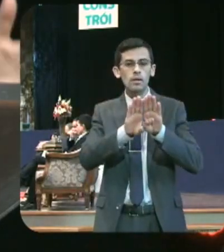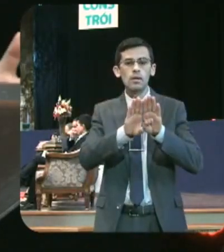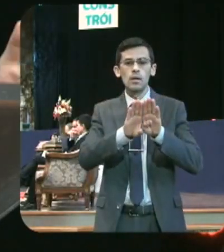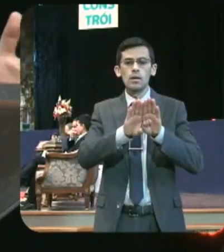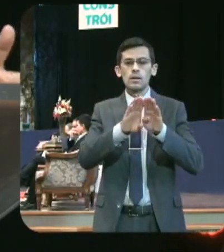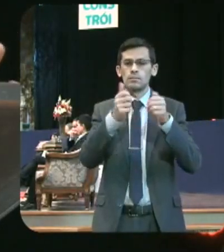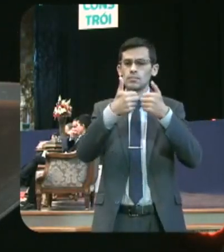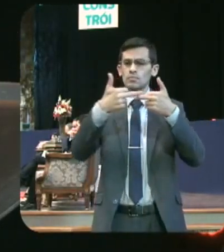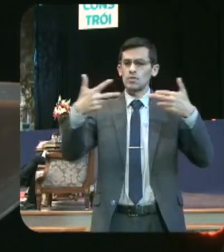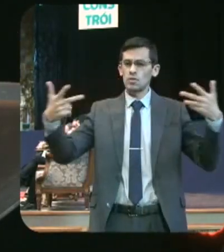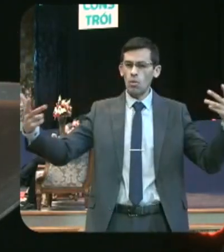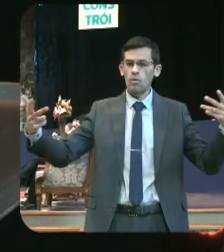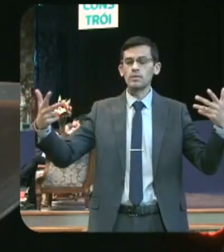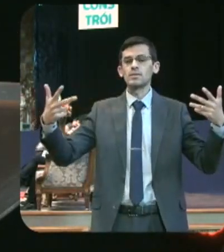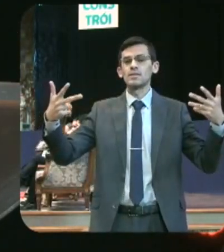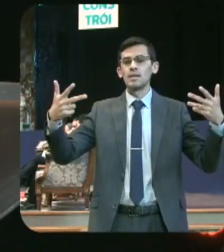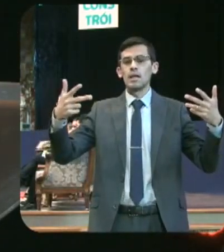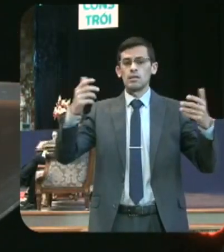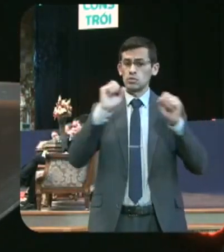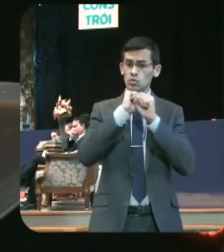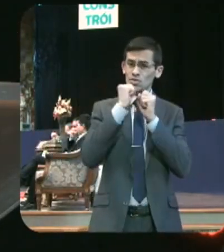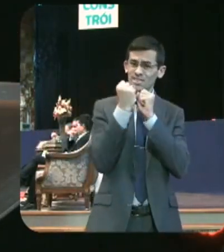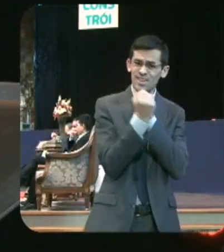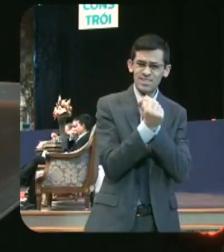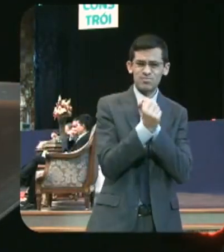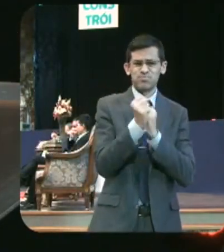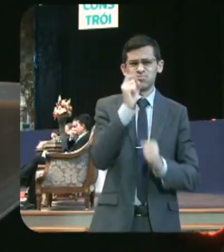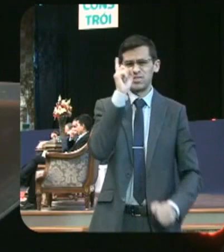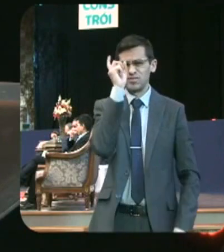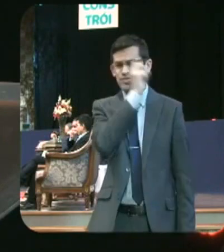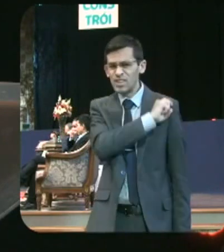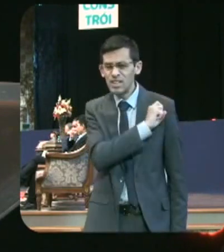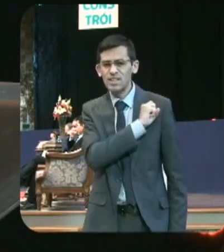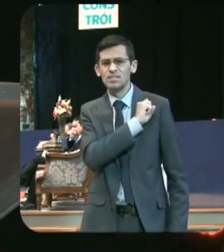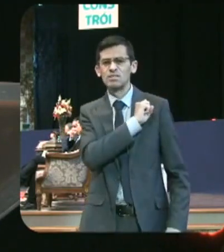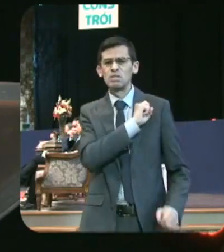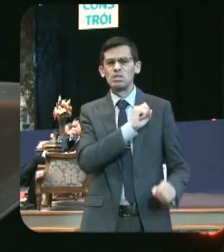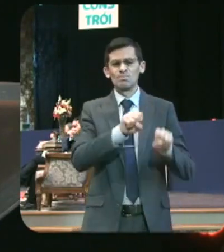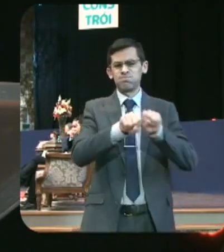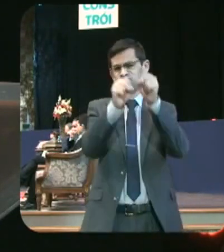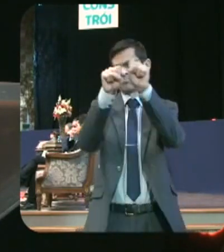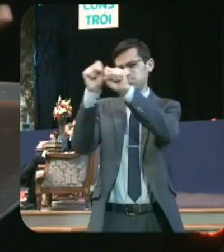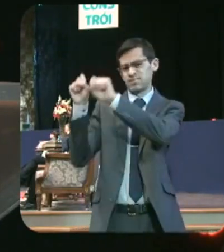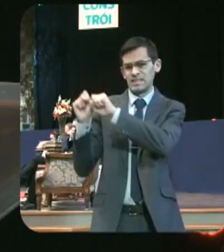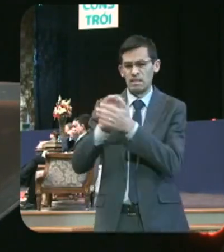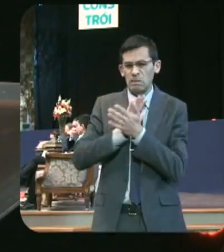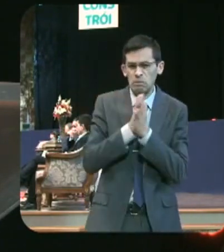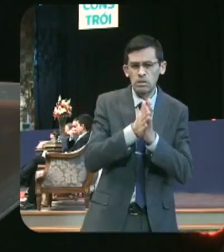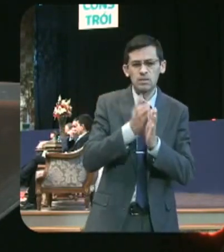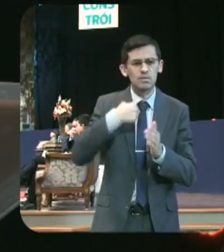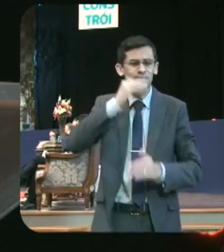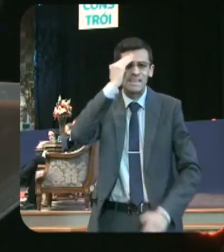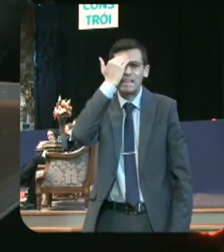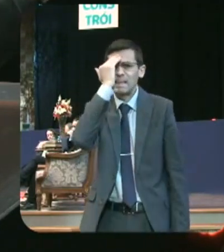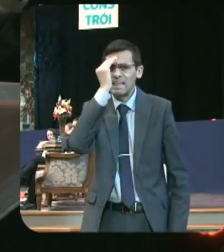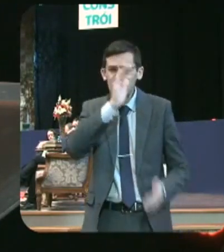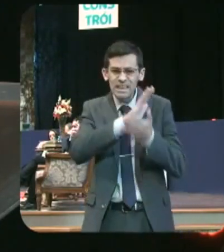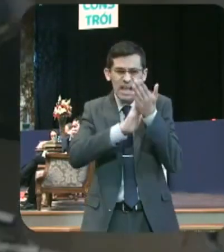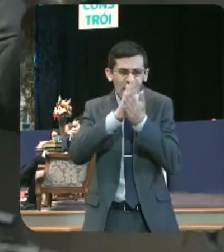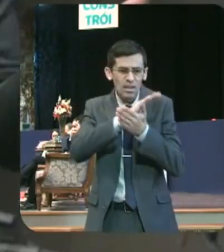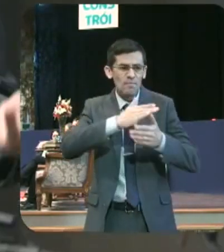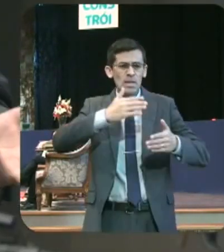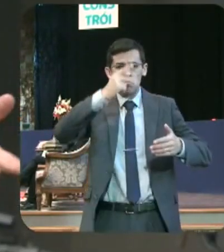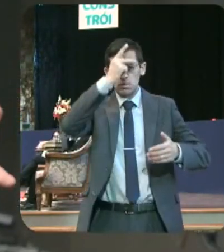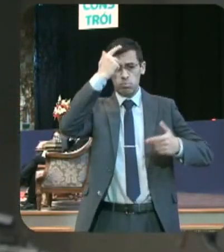as notícias, e falam dessa sociedade estranha, corrompida, quebrada, e que a gente não consegue entender, bala